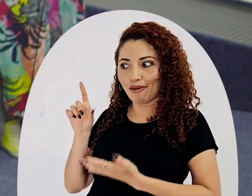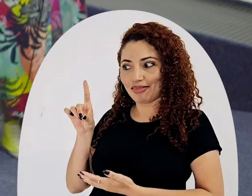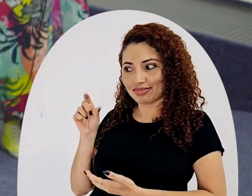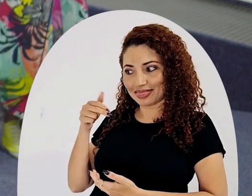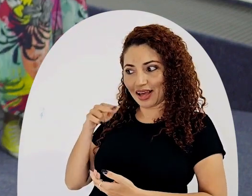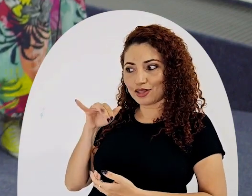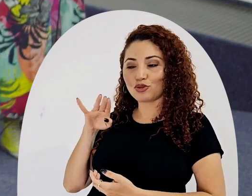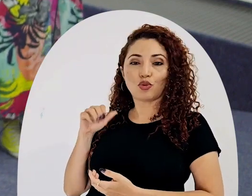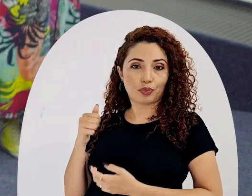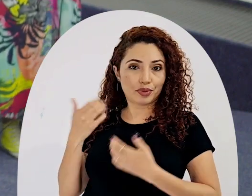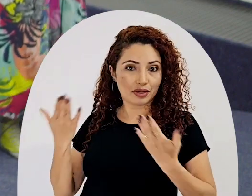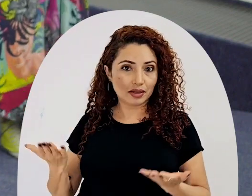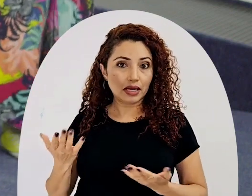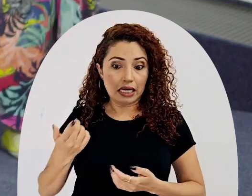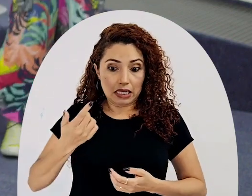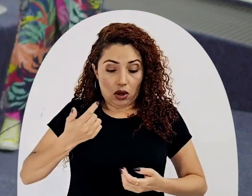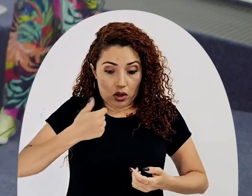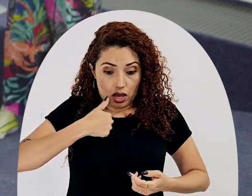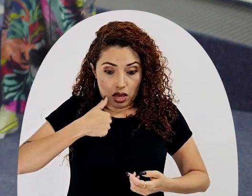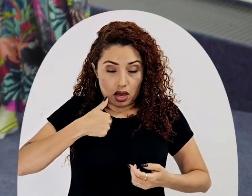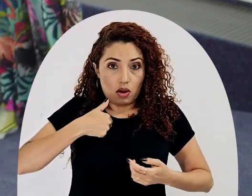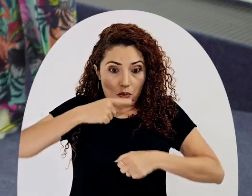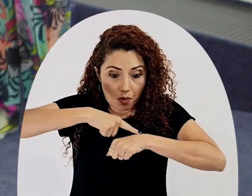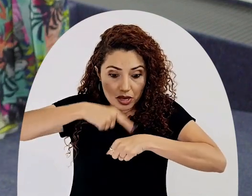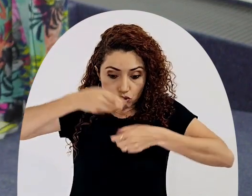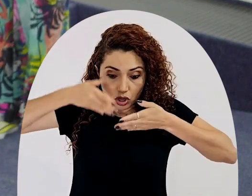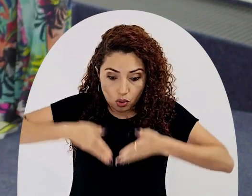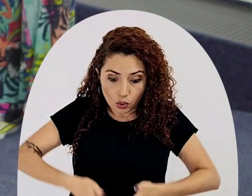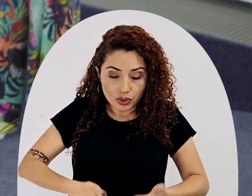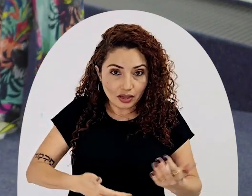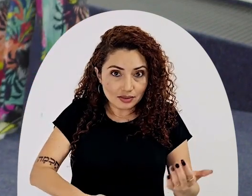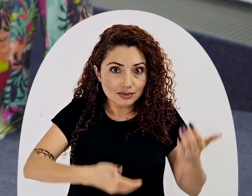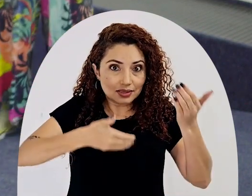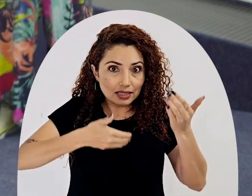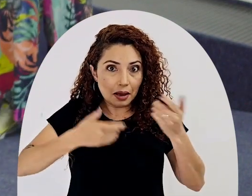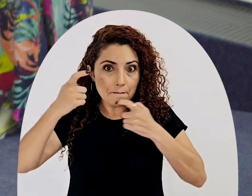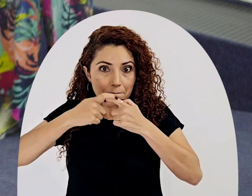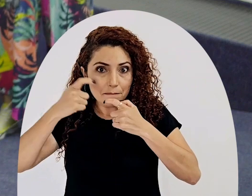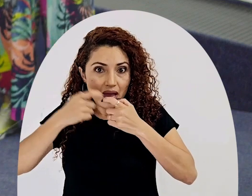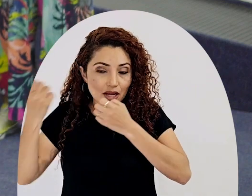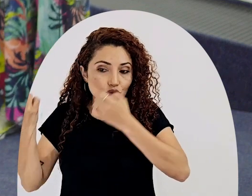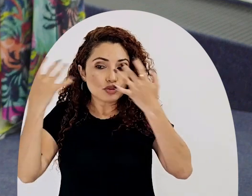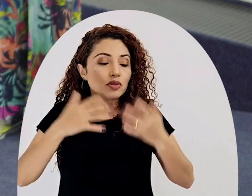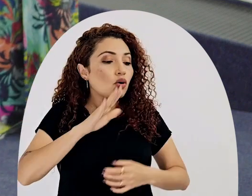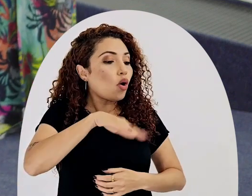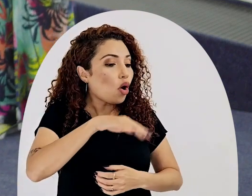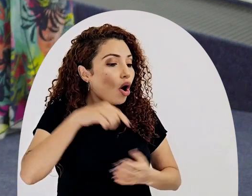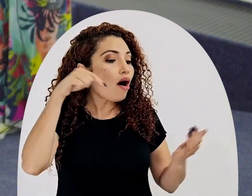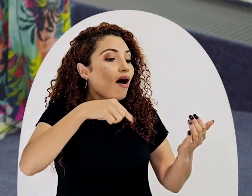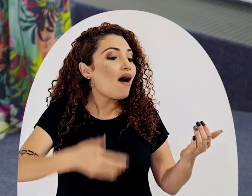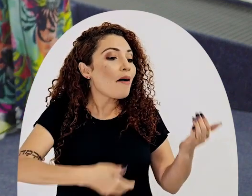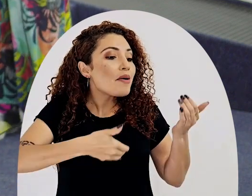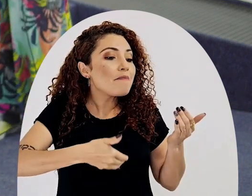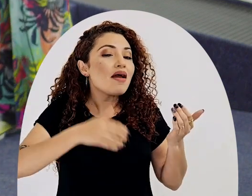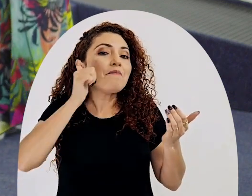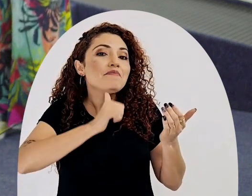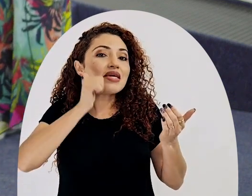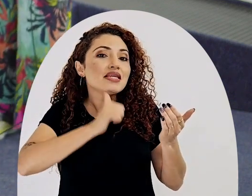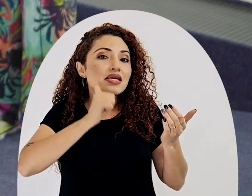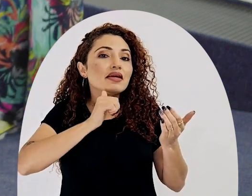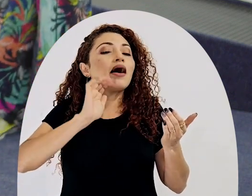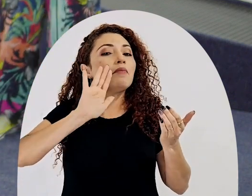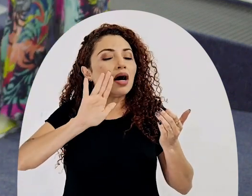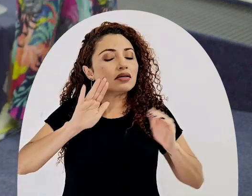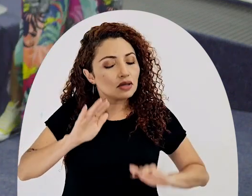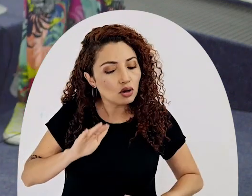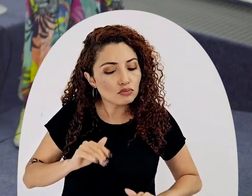No momento que eu nasci, o médico olhou, falou para os meus pais, né, que eu era uma menina, e no decorrer do tempo eu cresci, né,